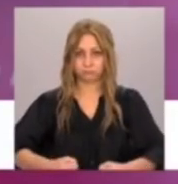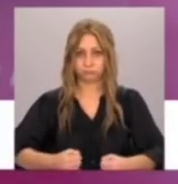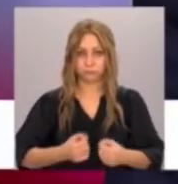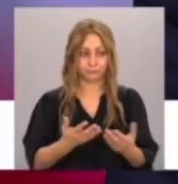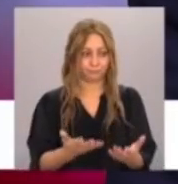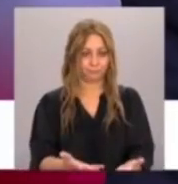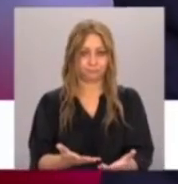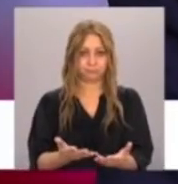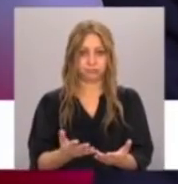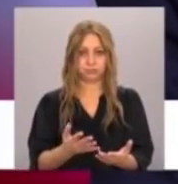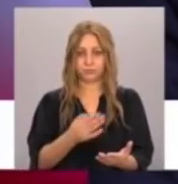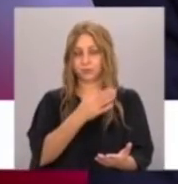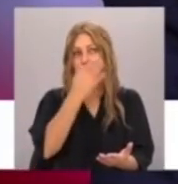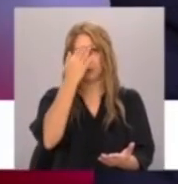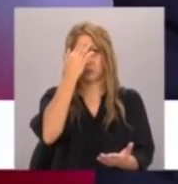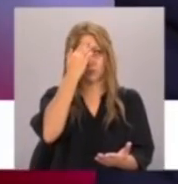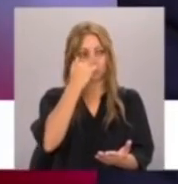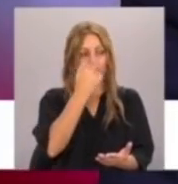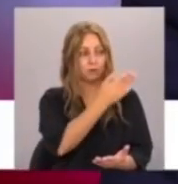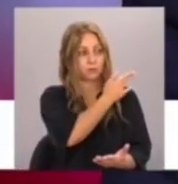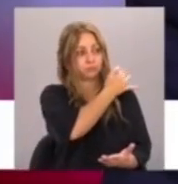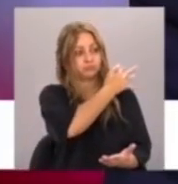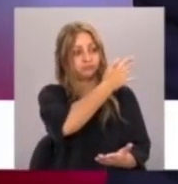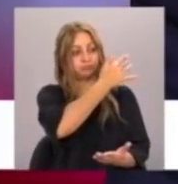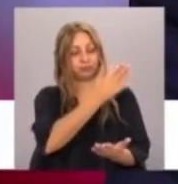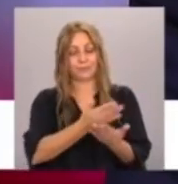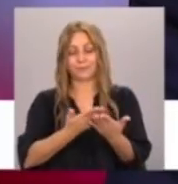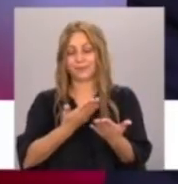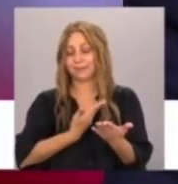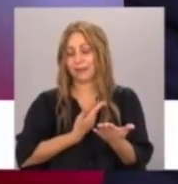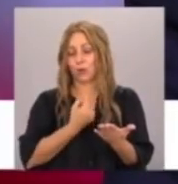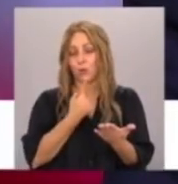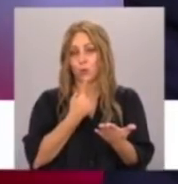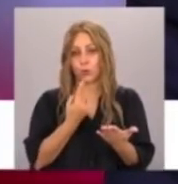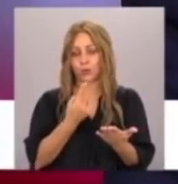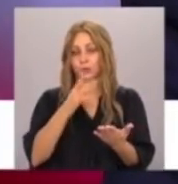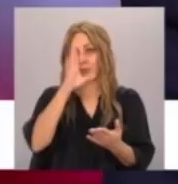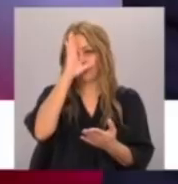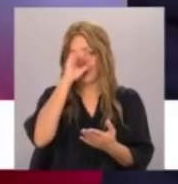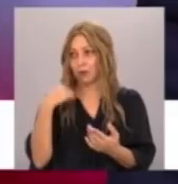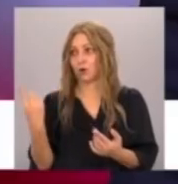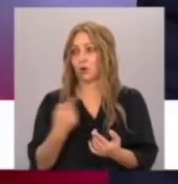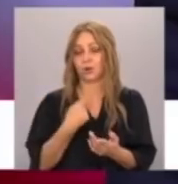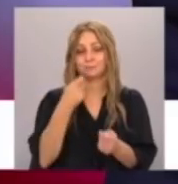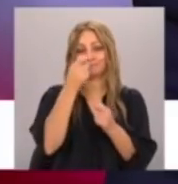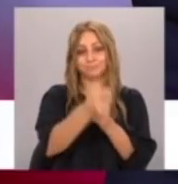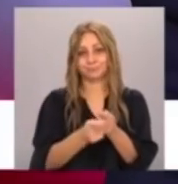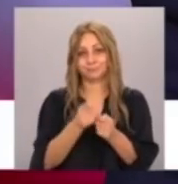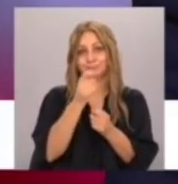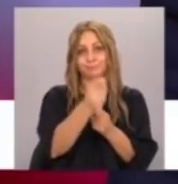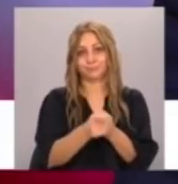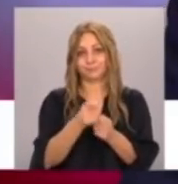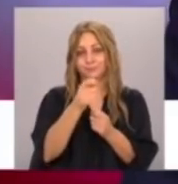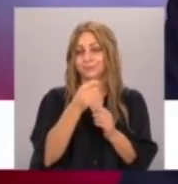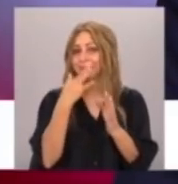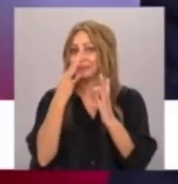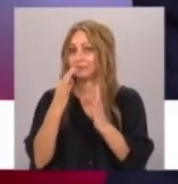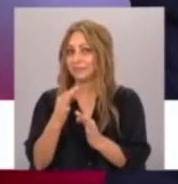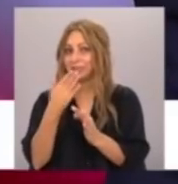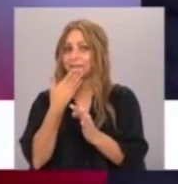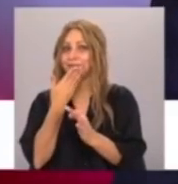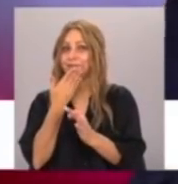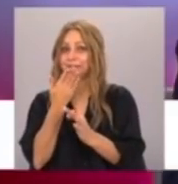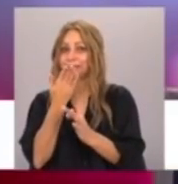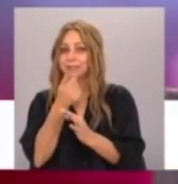ganham historial e tem um historial de défices foram sem pagos por nós e portanto não deveria ter feito isso a